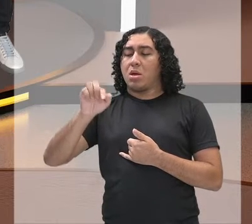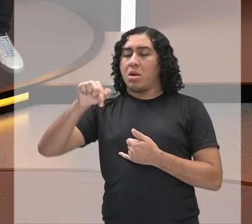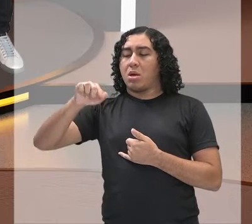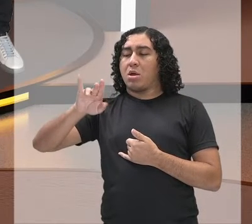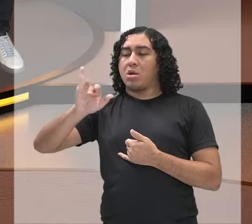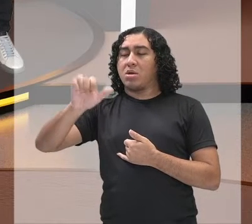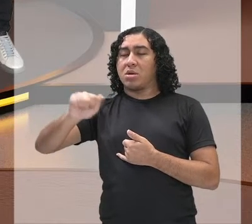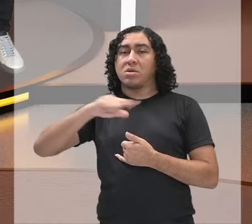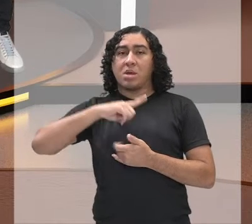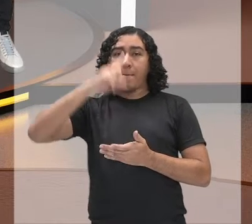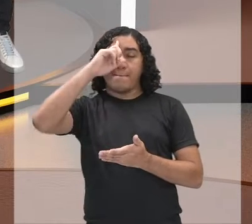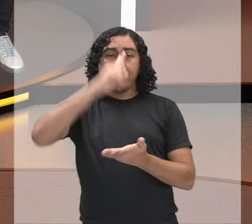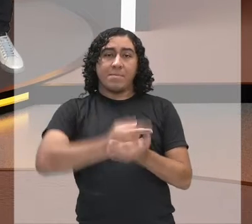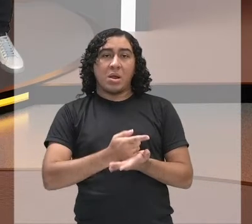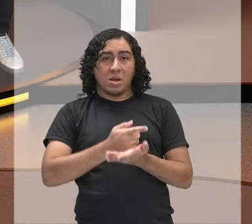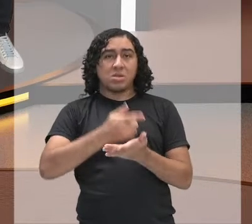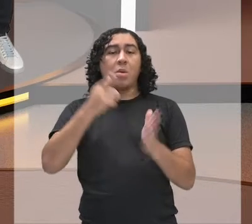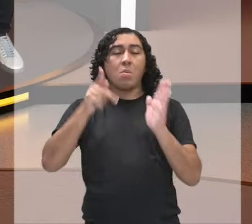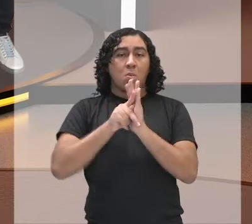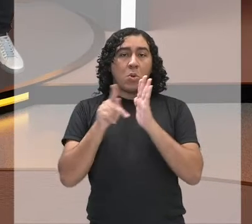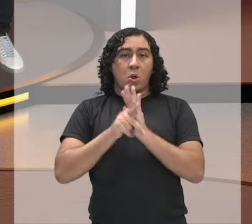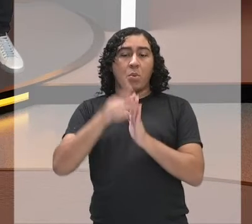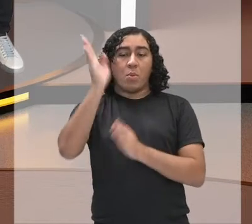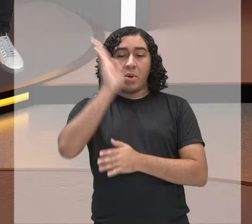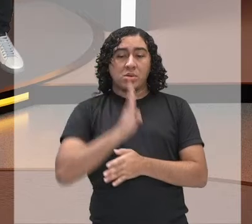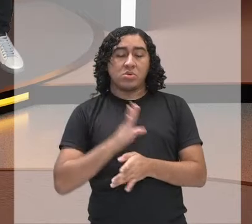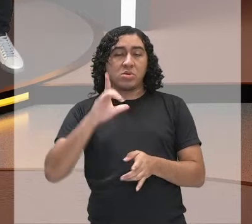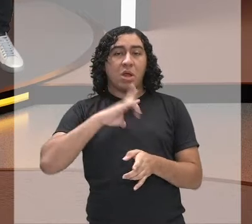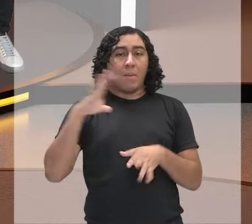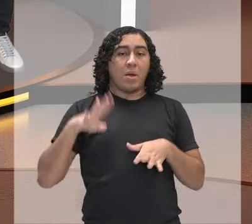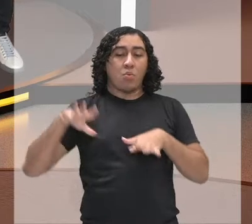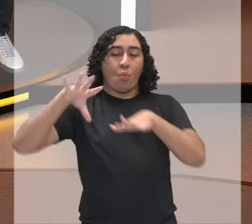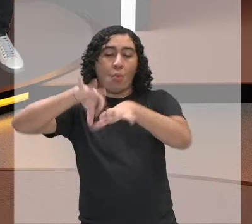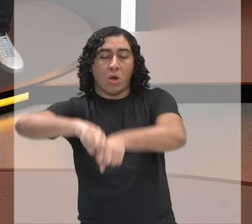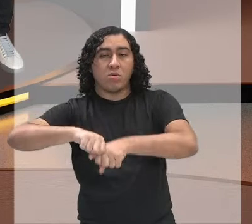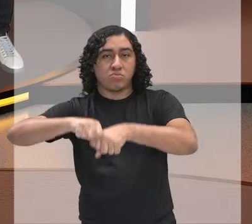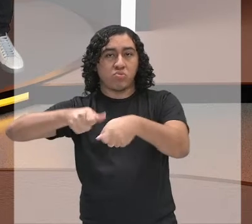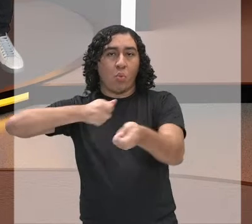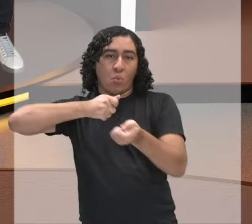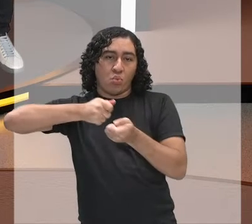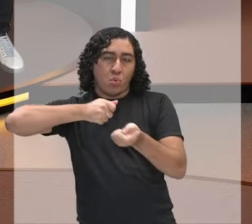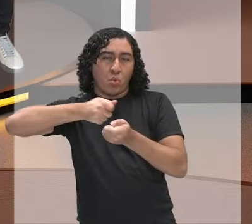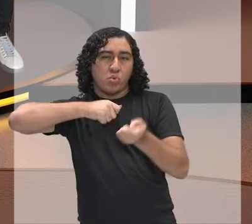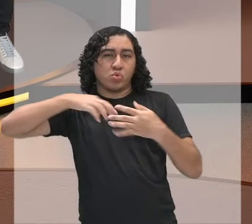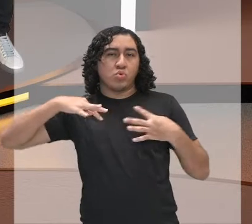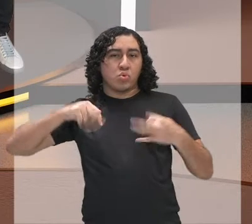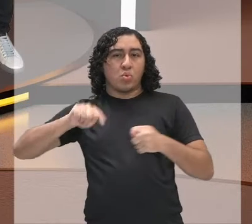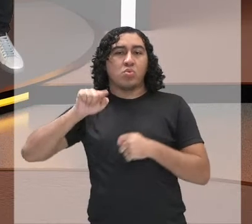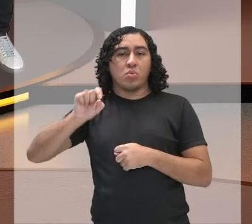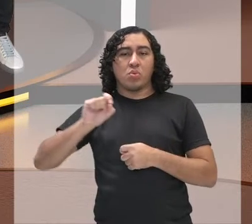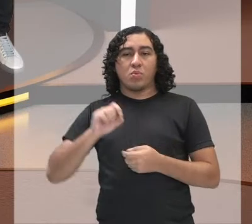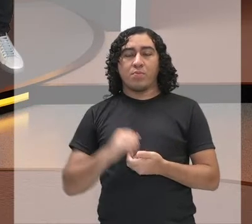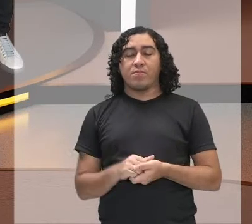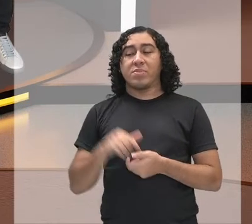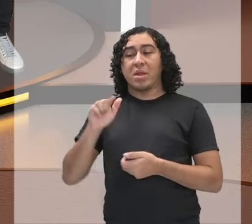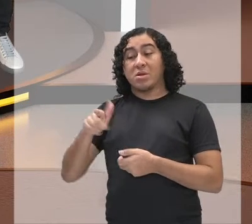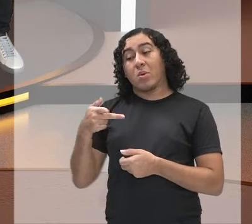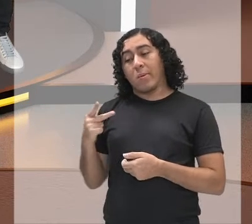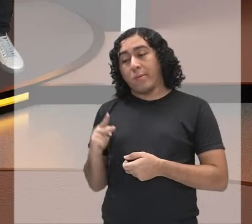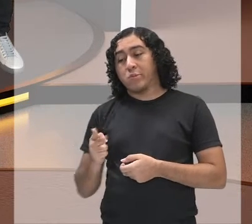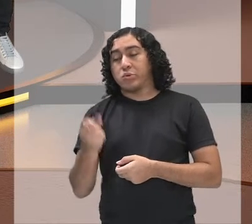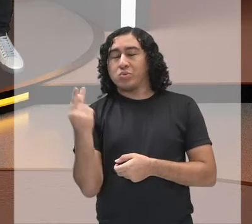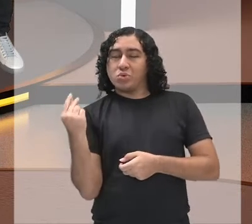o Estado e que se apropria, na realidade, do Estado para que as suas benesses, os